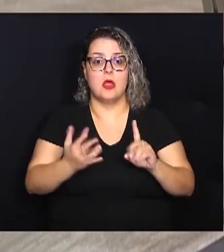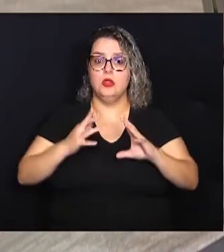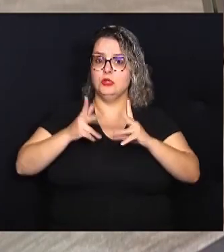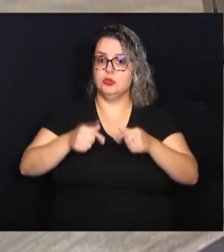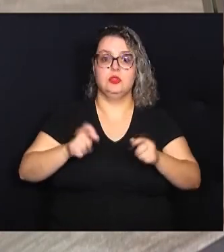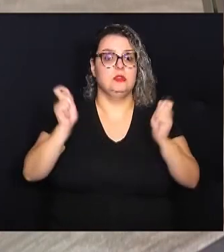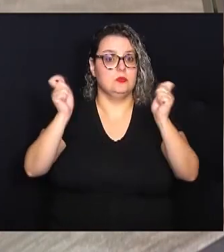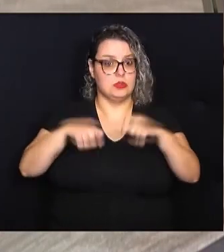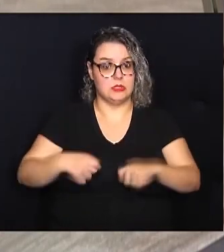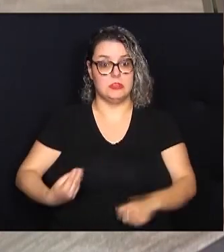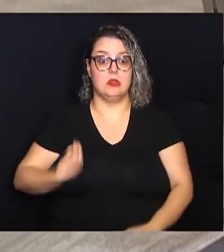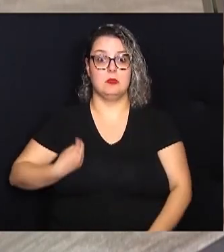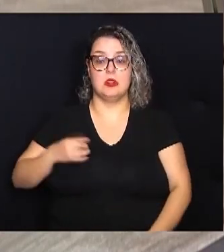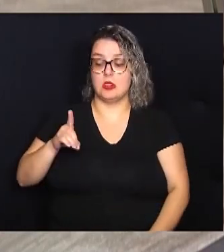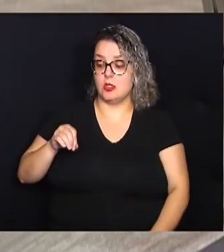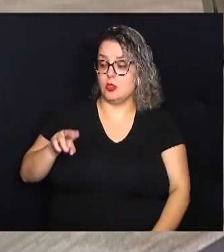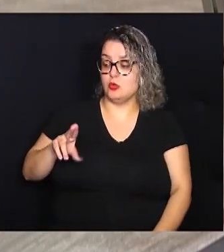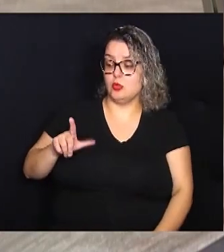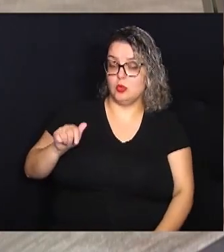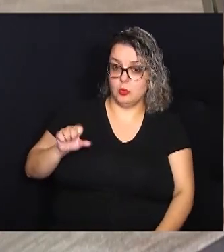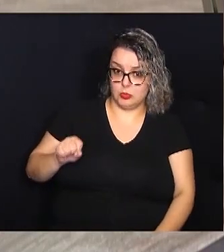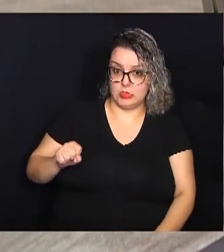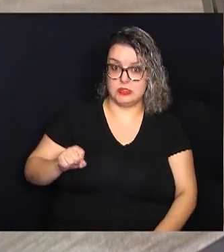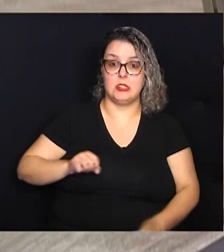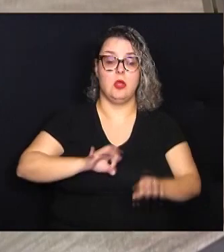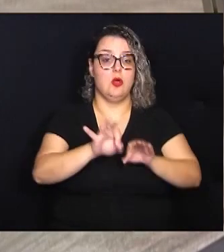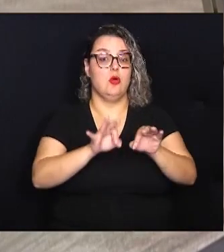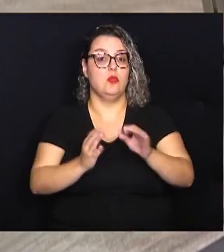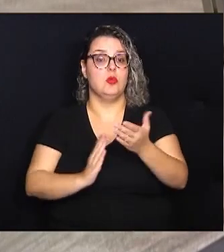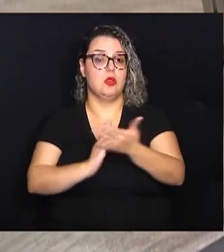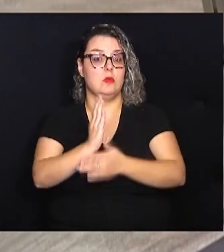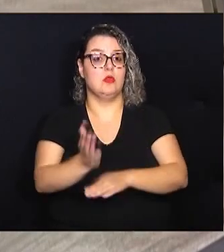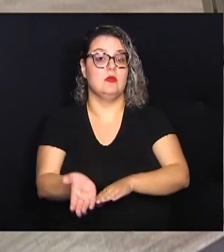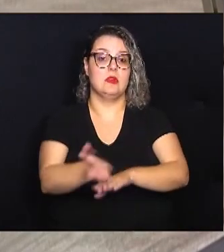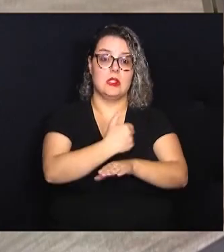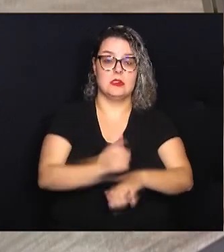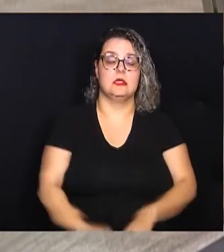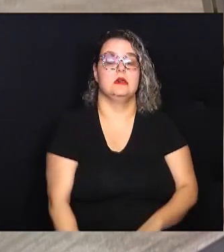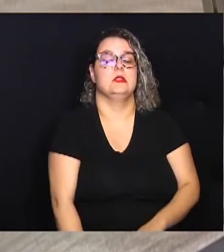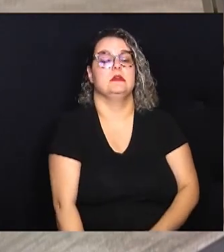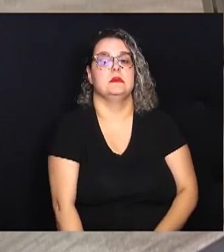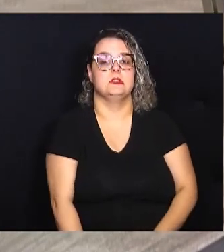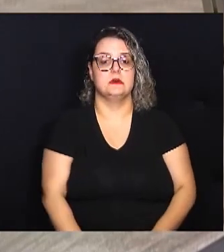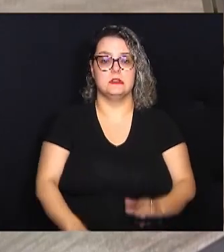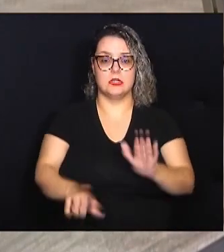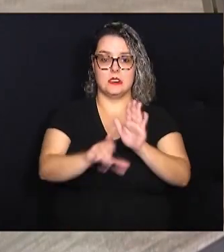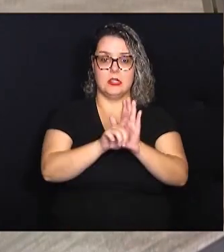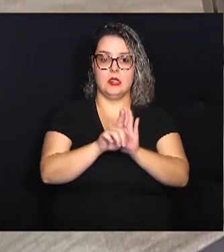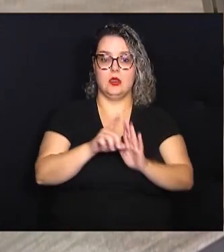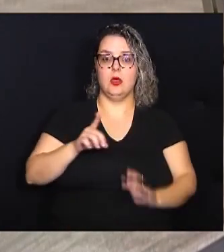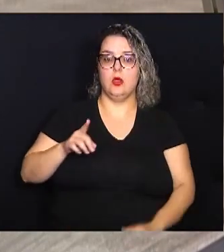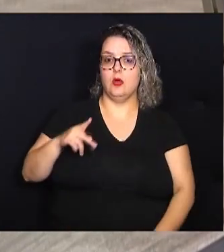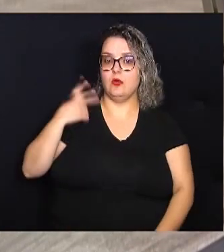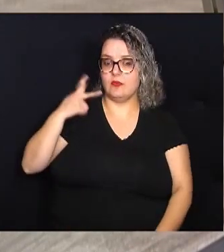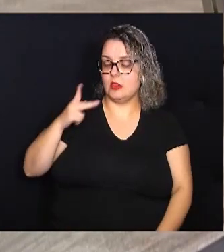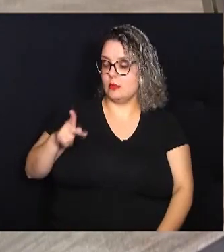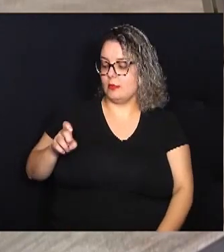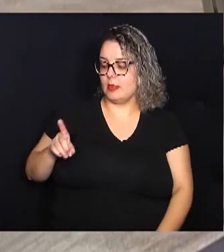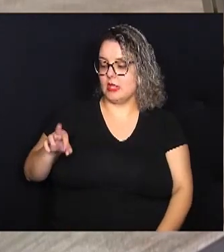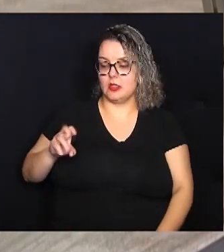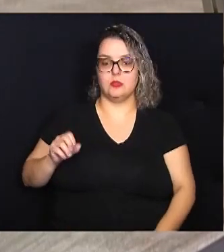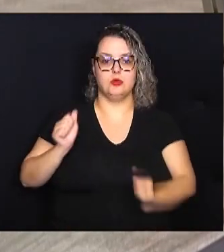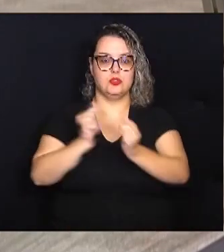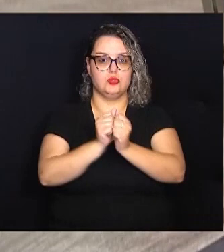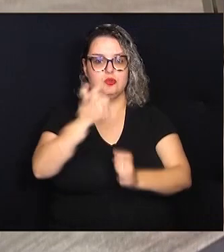ter a presença das doulas. O projeto lá atrás foi aprovado na legalidade, o vereador Pedro Tourinho era o autor, junto comigo, o vereador